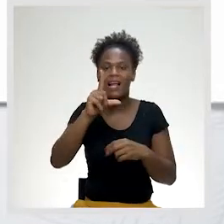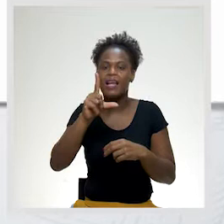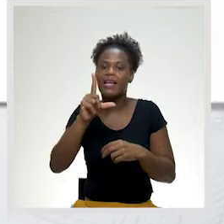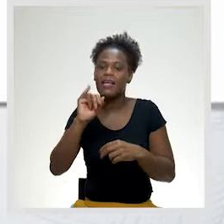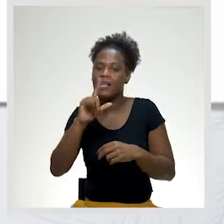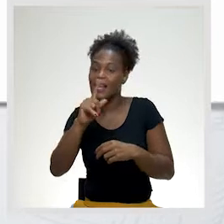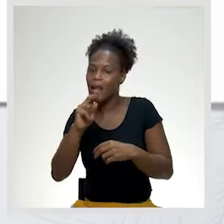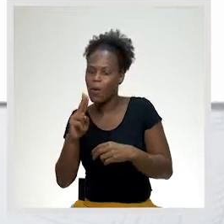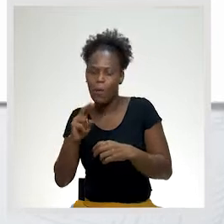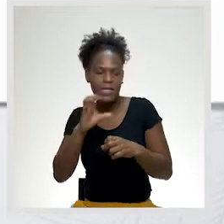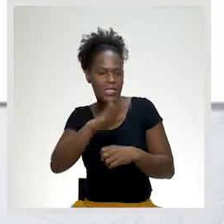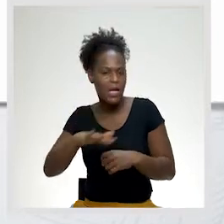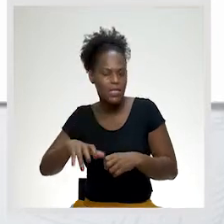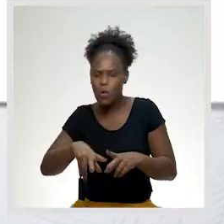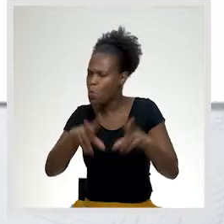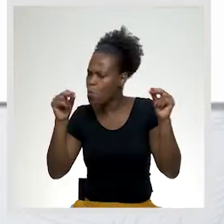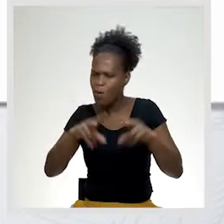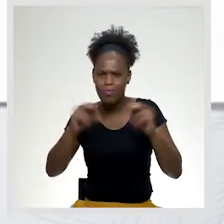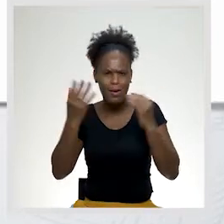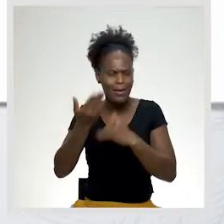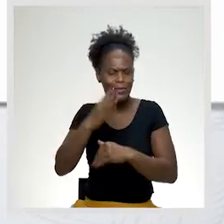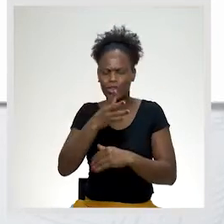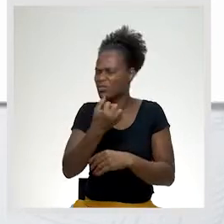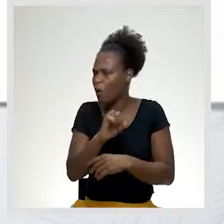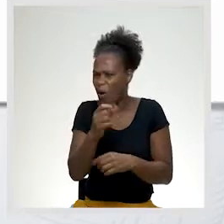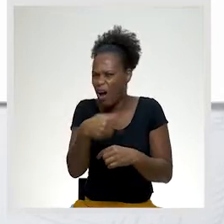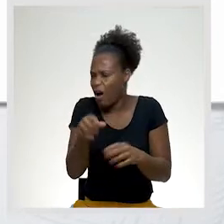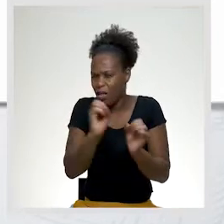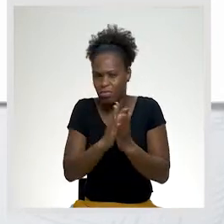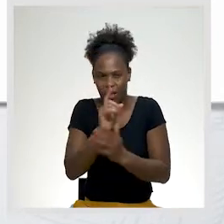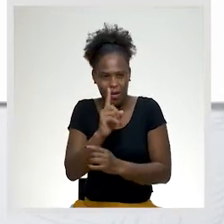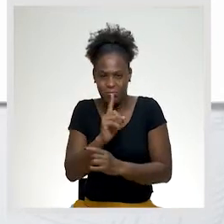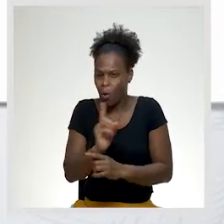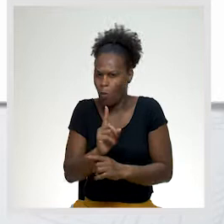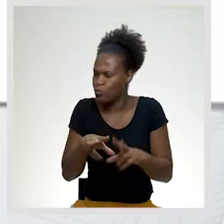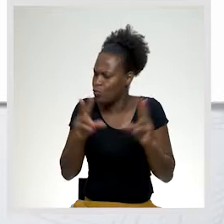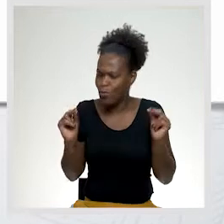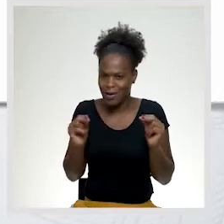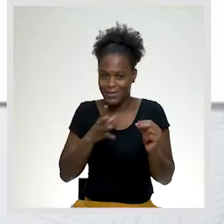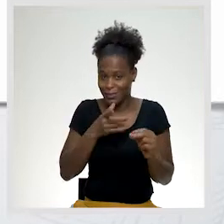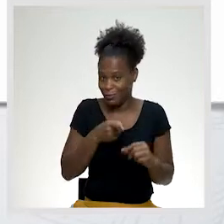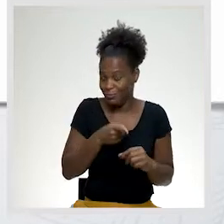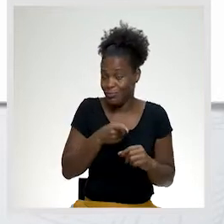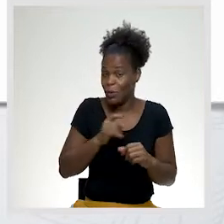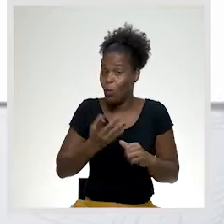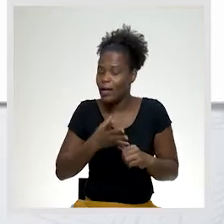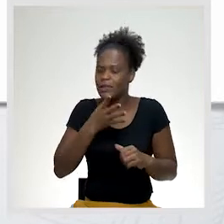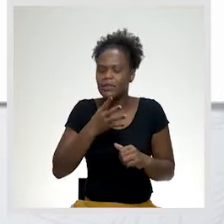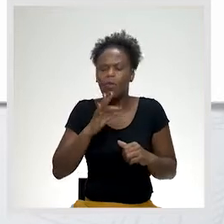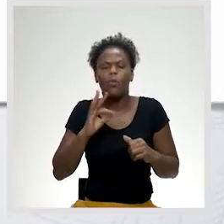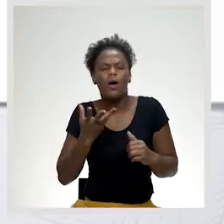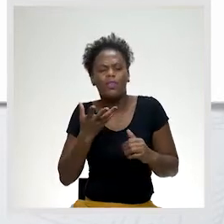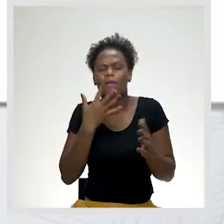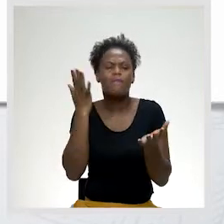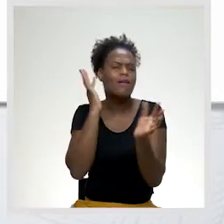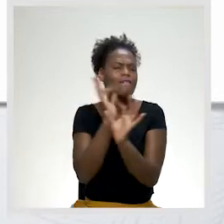de maneira nenhuma nega a existência de Deus. Quando considero quantas e quão